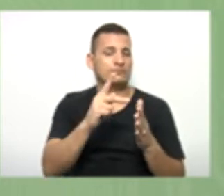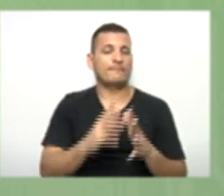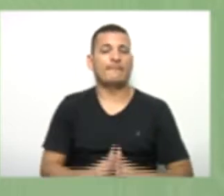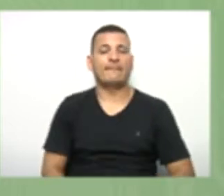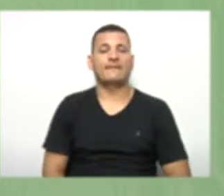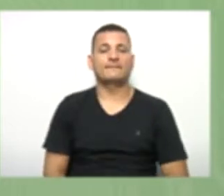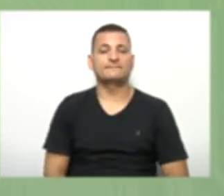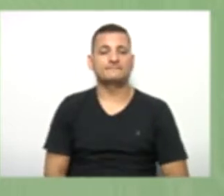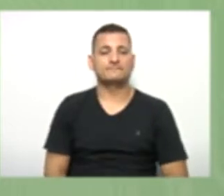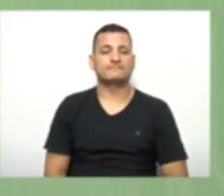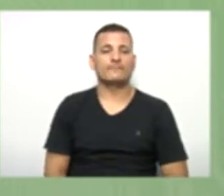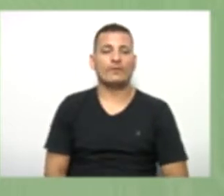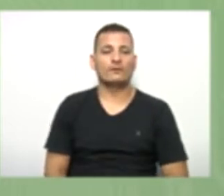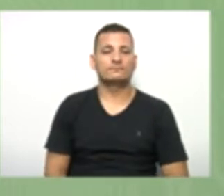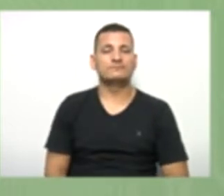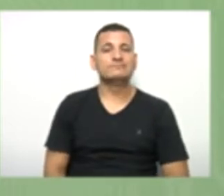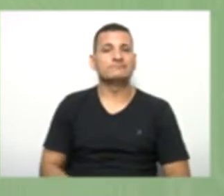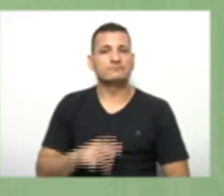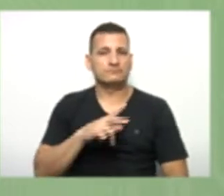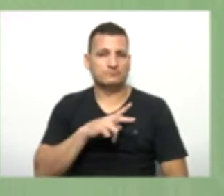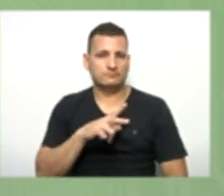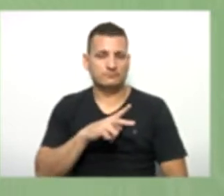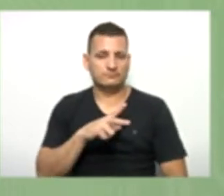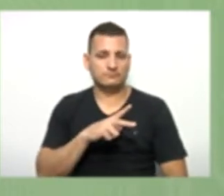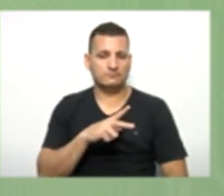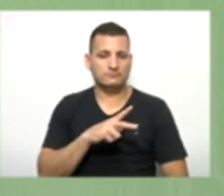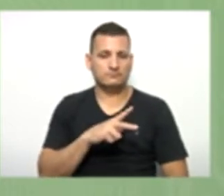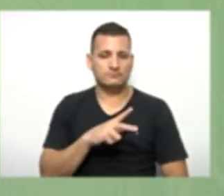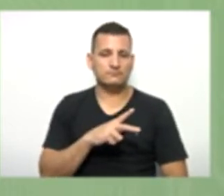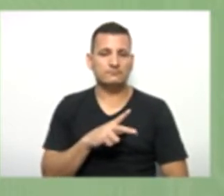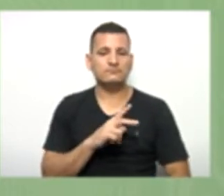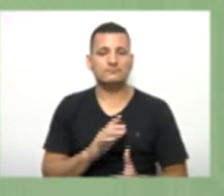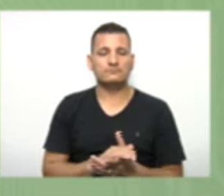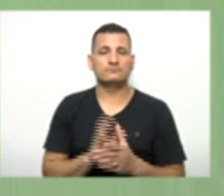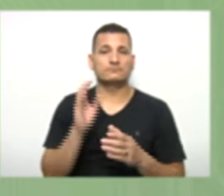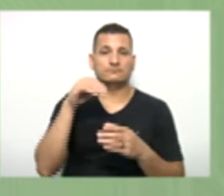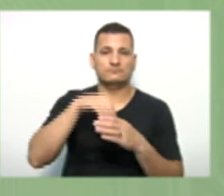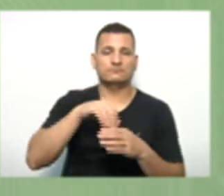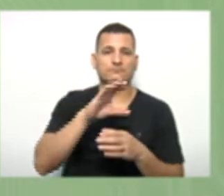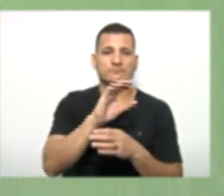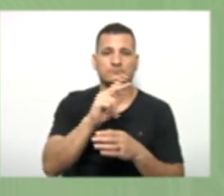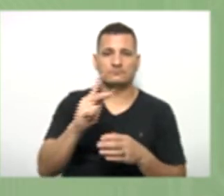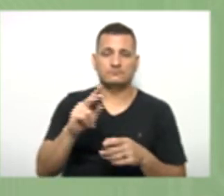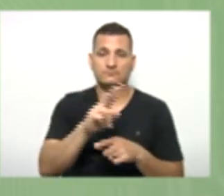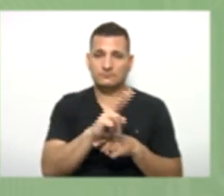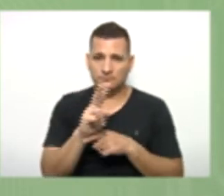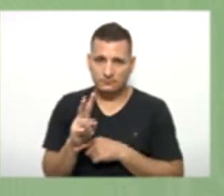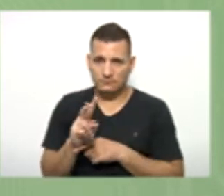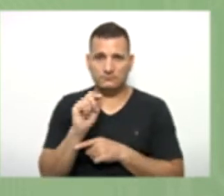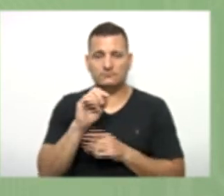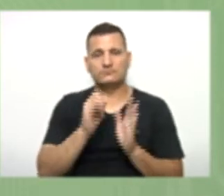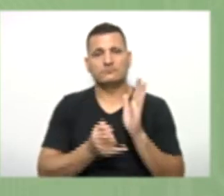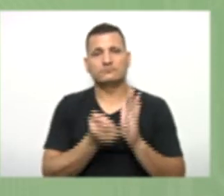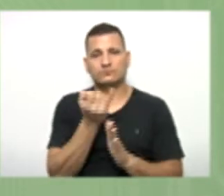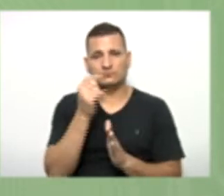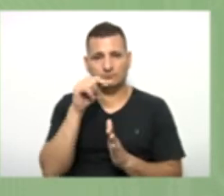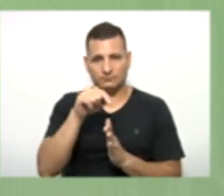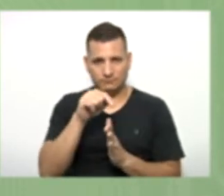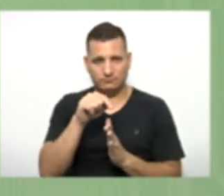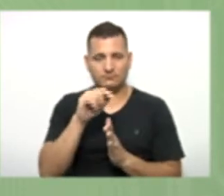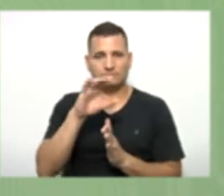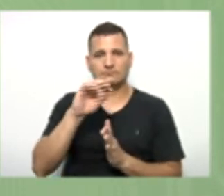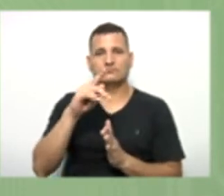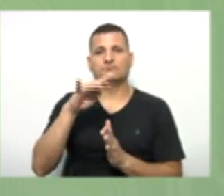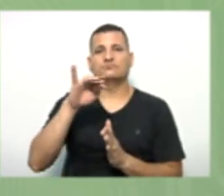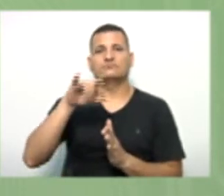Continuando, uma particularidade é que nas cooperativas de crédito, os juros do capital social será de